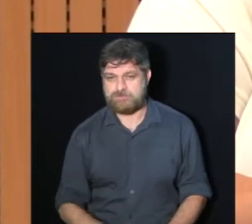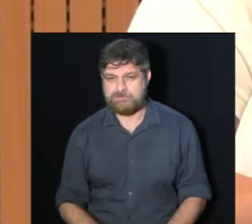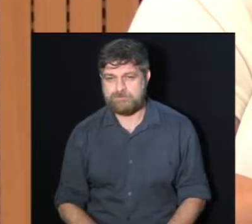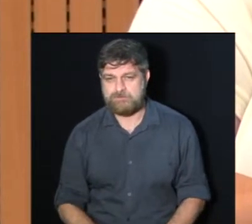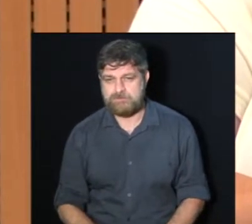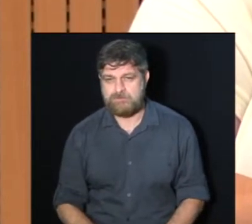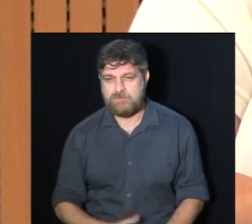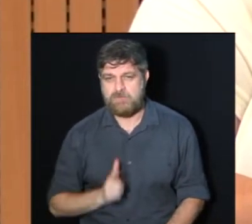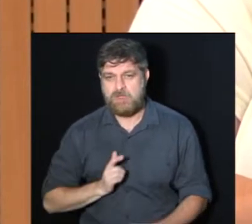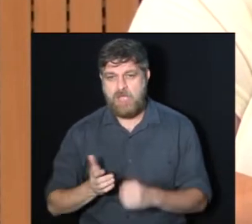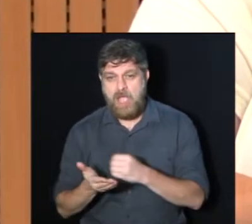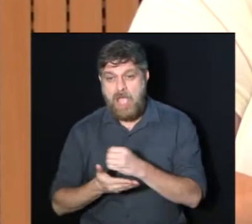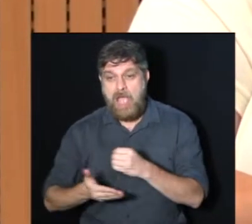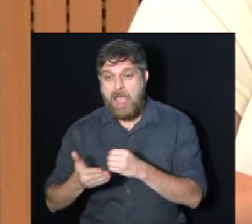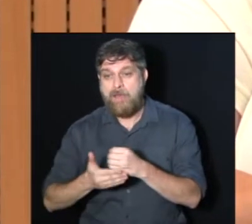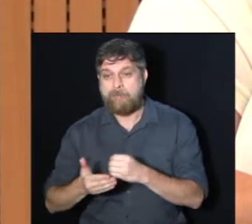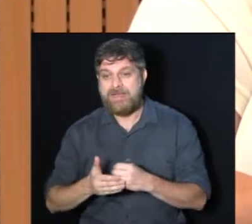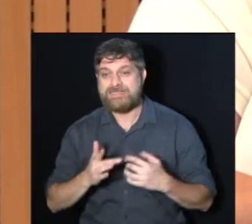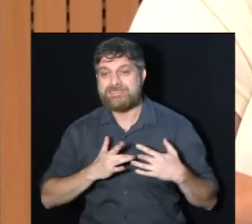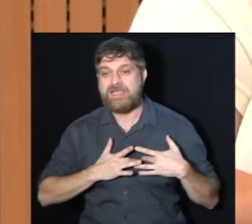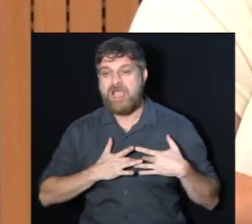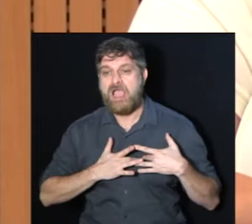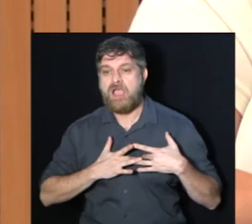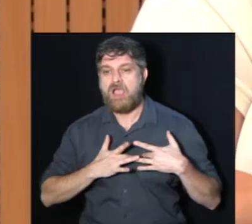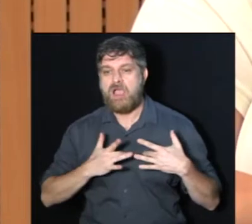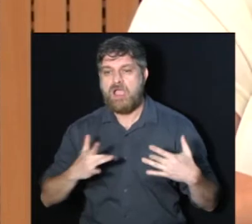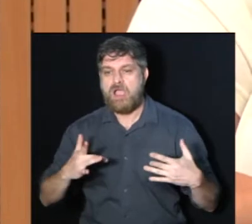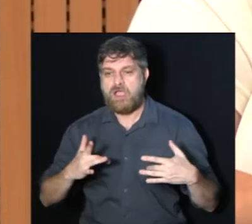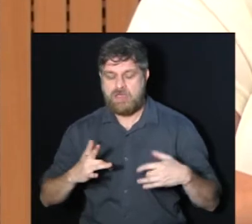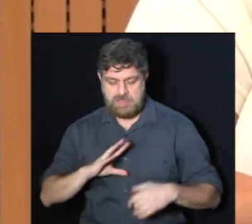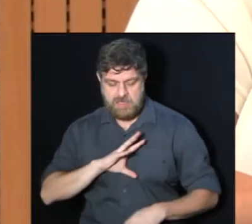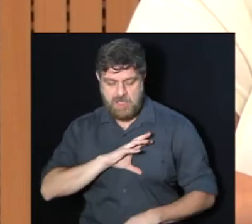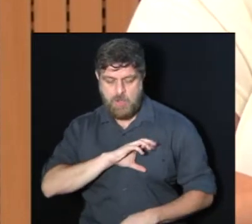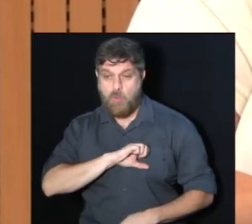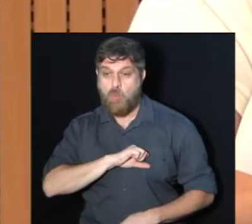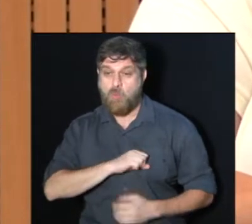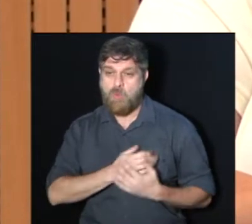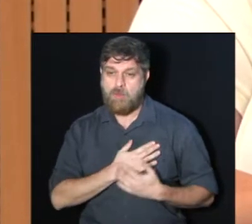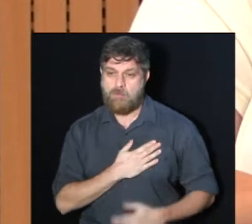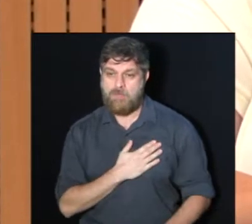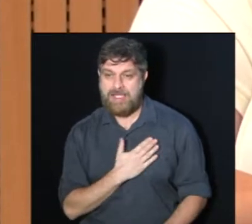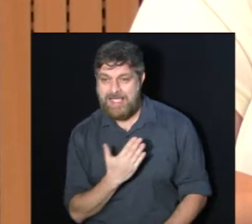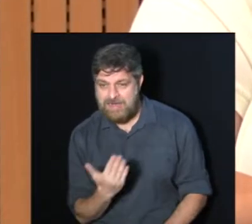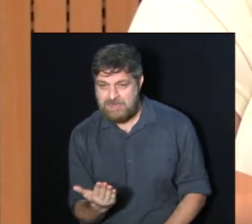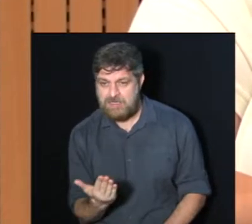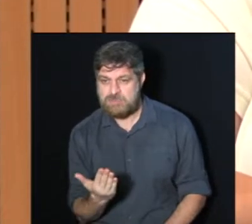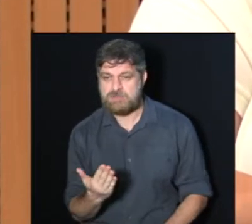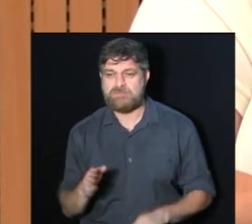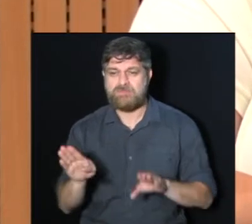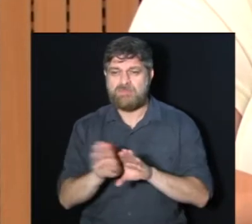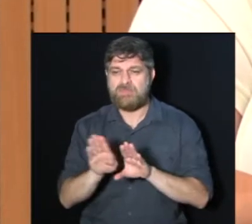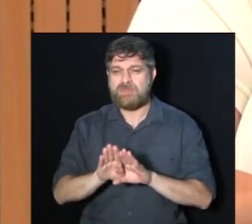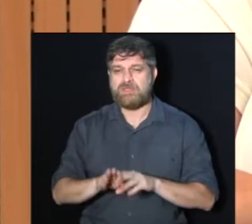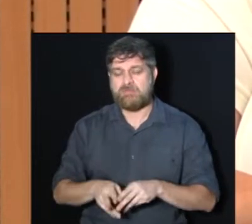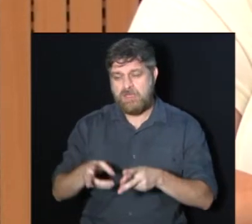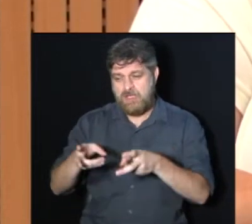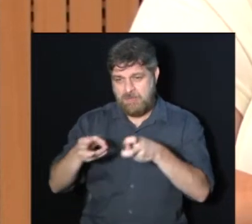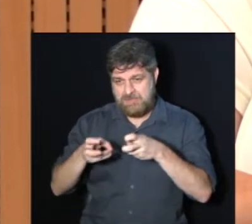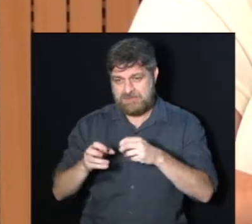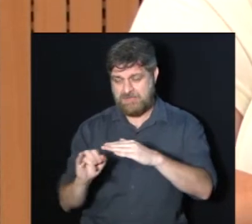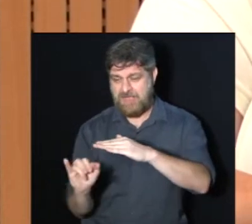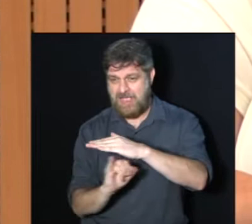tem um fundamento de caridade. Também percebo que parte das